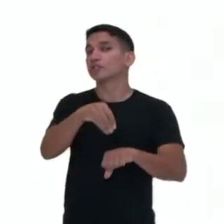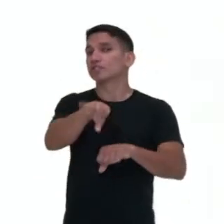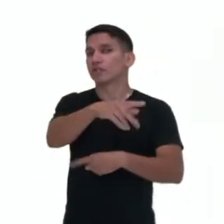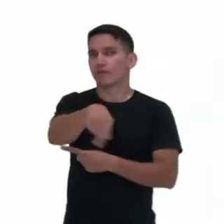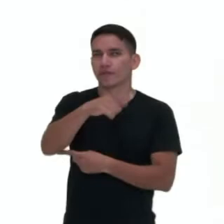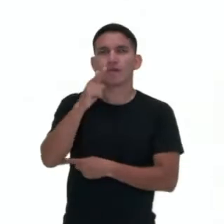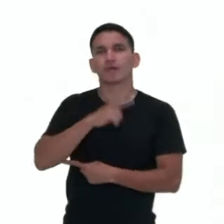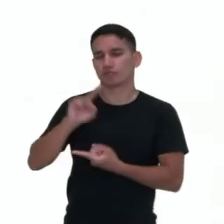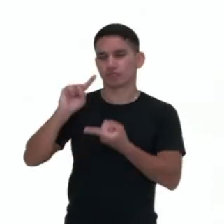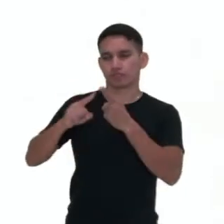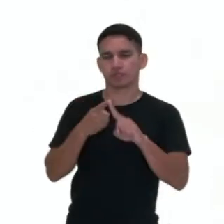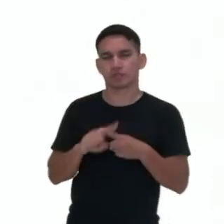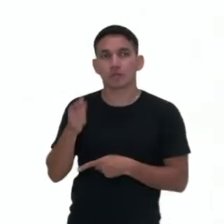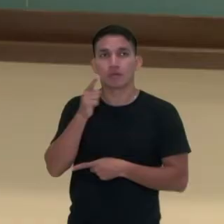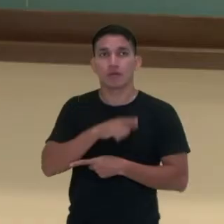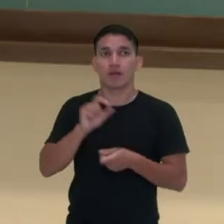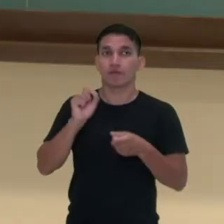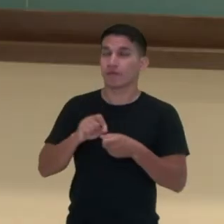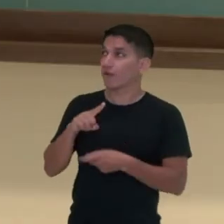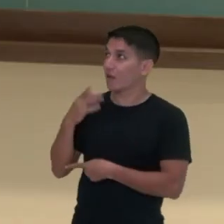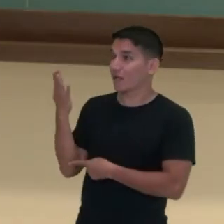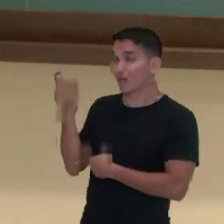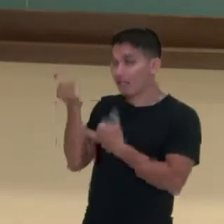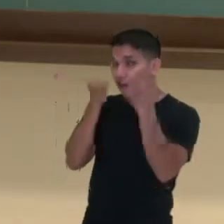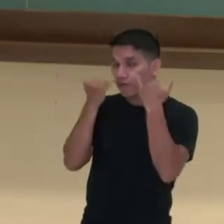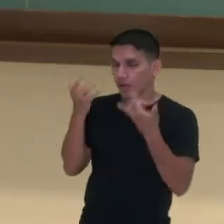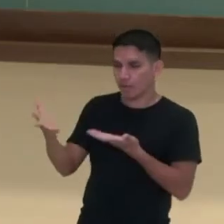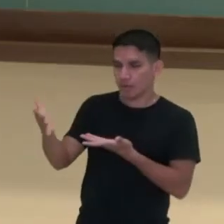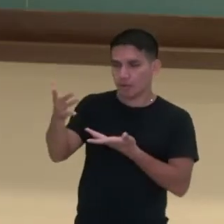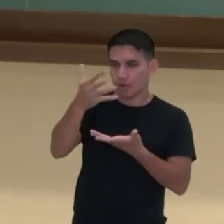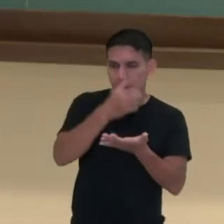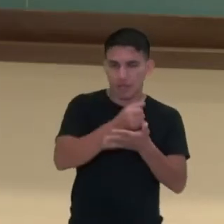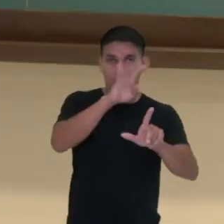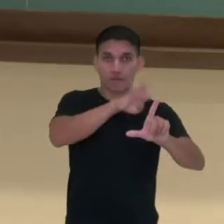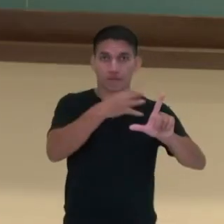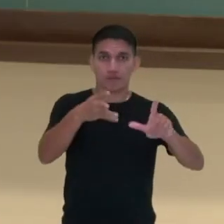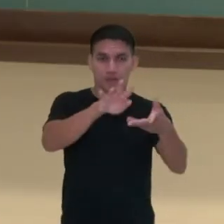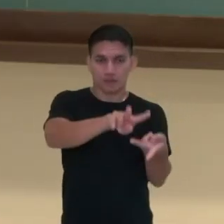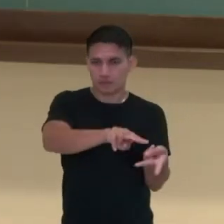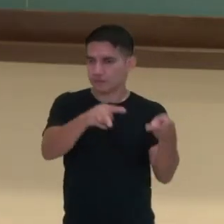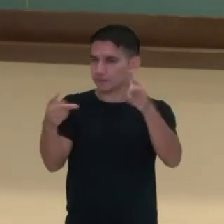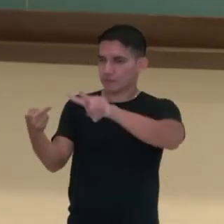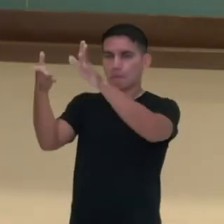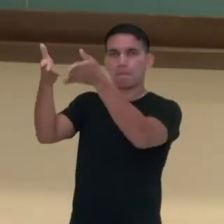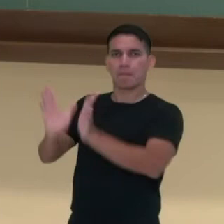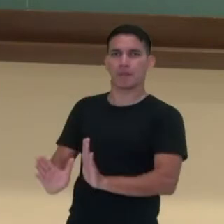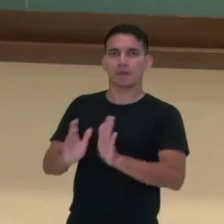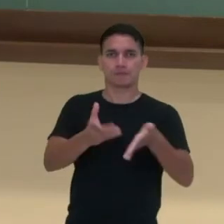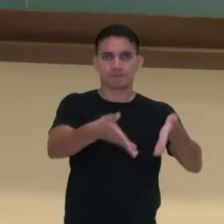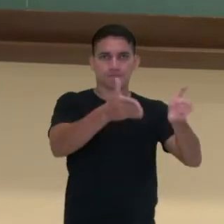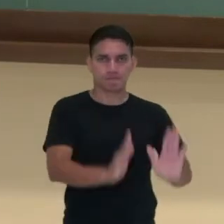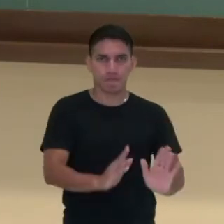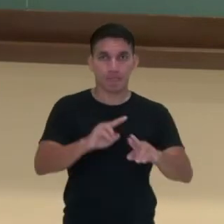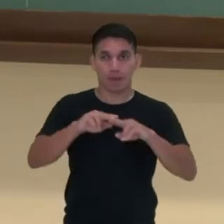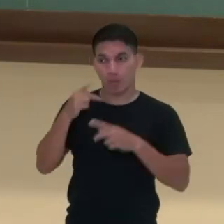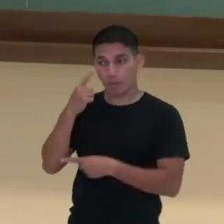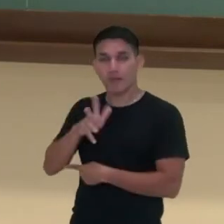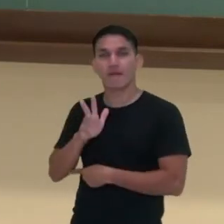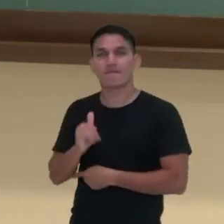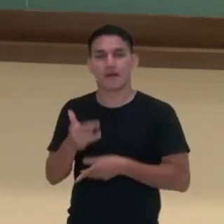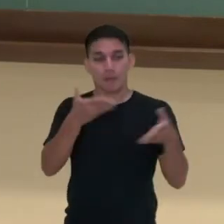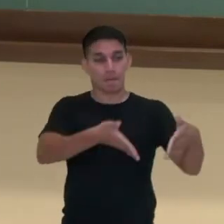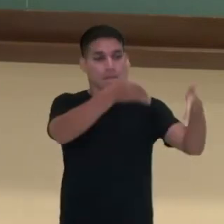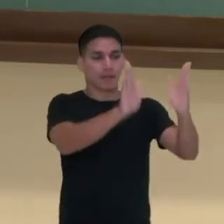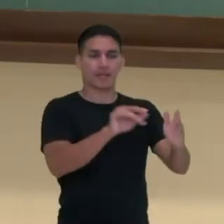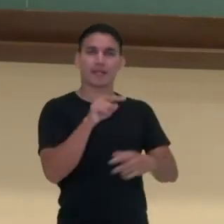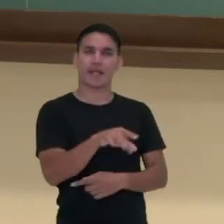vocês resolverem? É tirar essas informações dessa tabela aqui, colocar numa matriz. A matriz vai ser a matriz T, essa que vocês